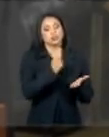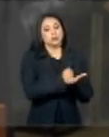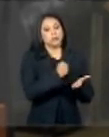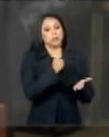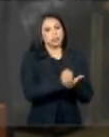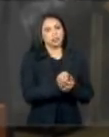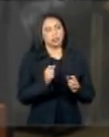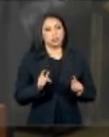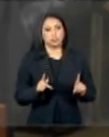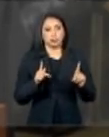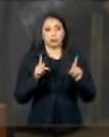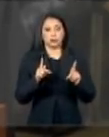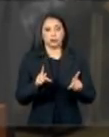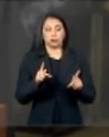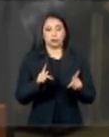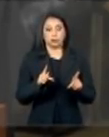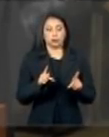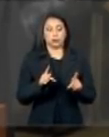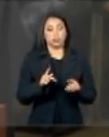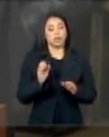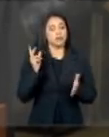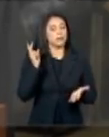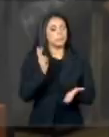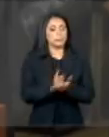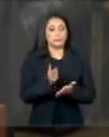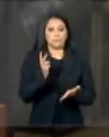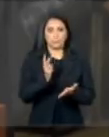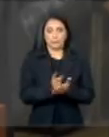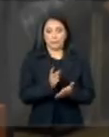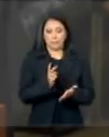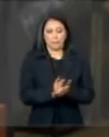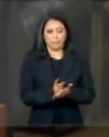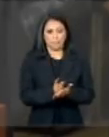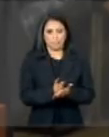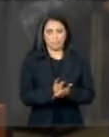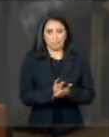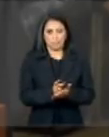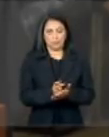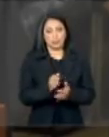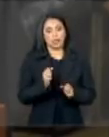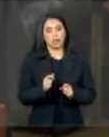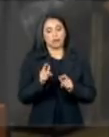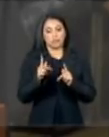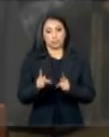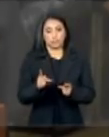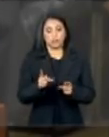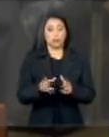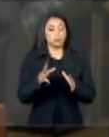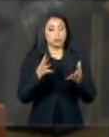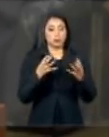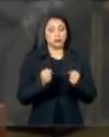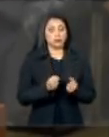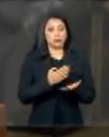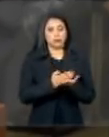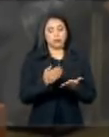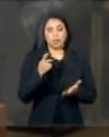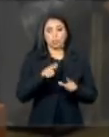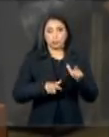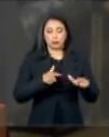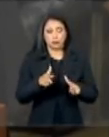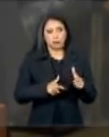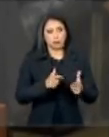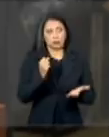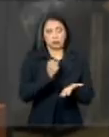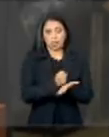da pensão e da reforma é o mesmo que se tem que tratar o ato da admissão portanto as regras convencionais também